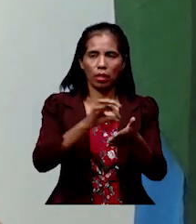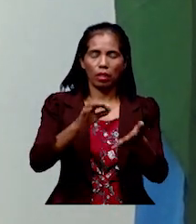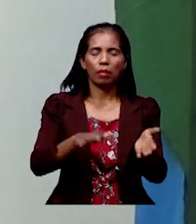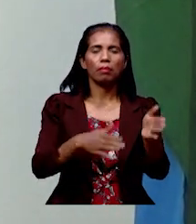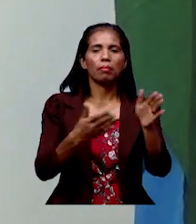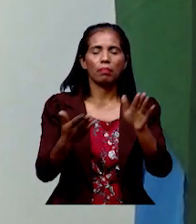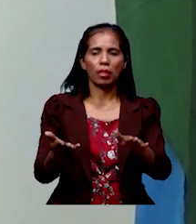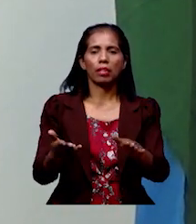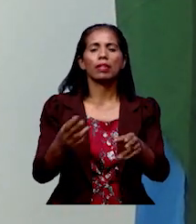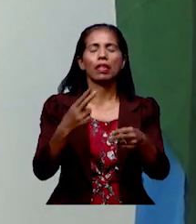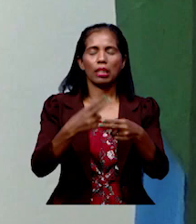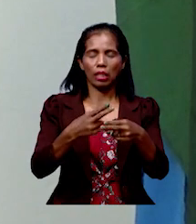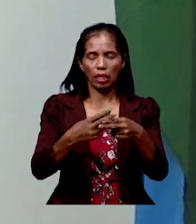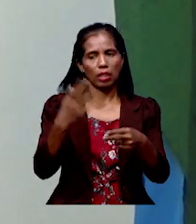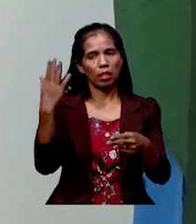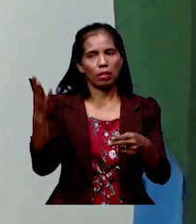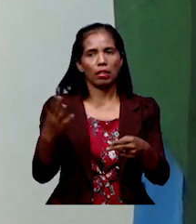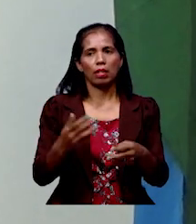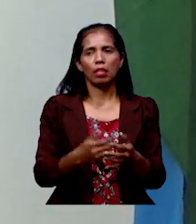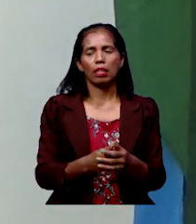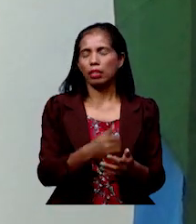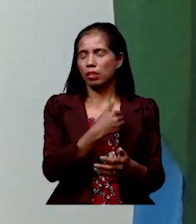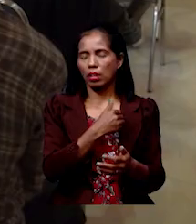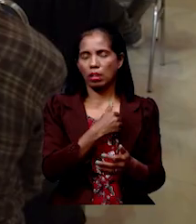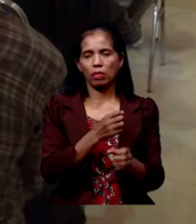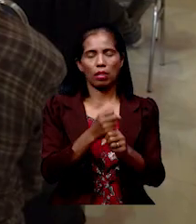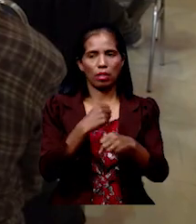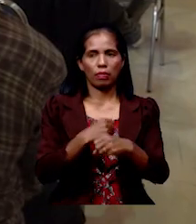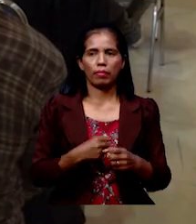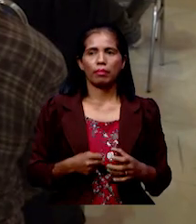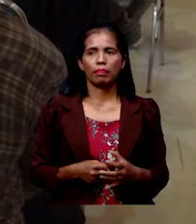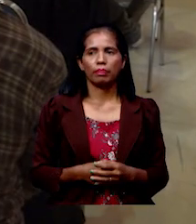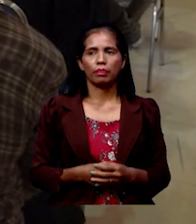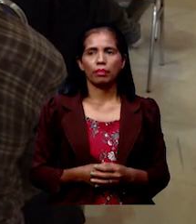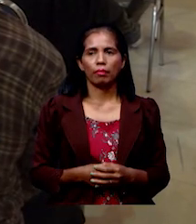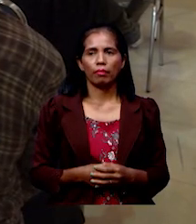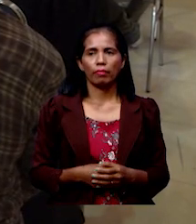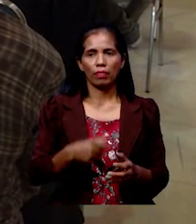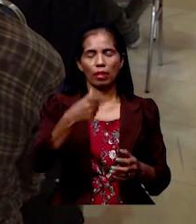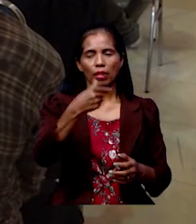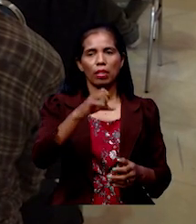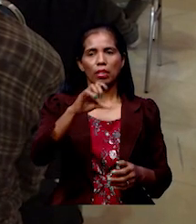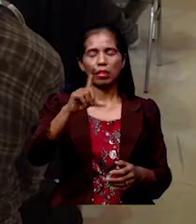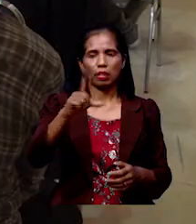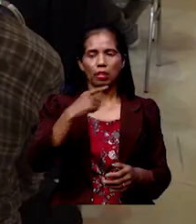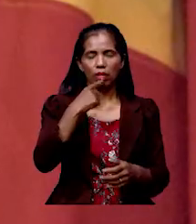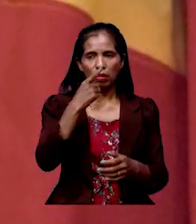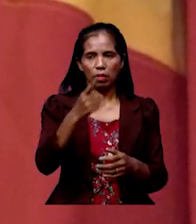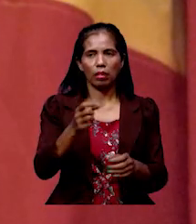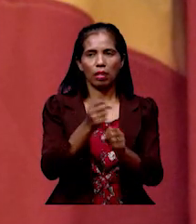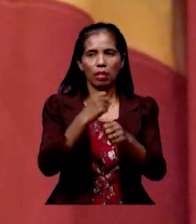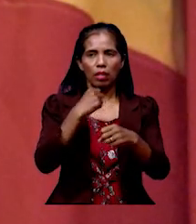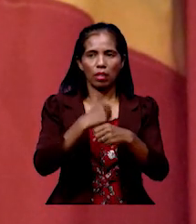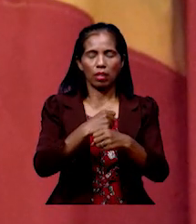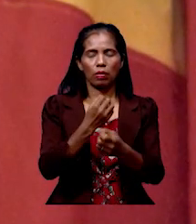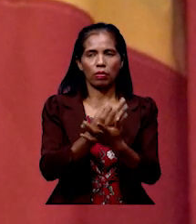sirane nara ni hanaba irane se toma kela se da kala tuir ria kleman jil da costa montero ansoro kriona fundus